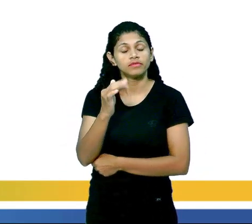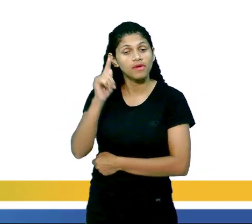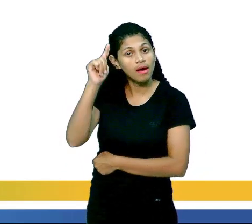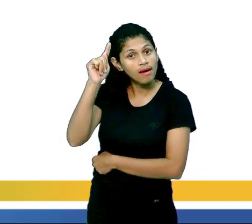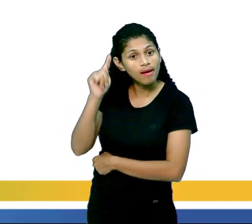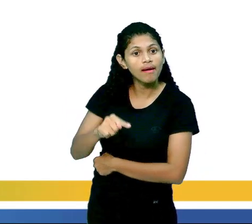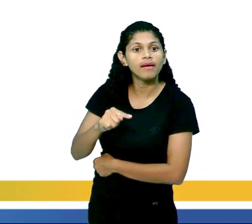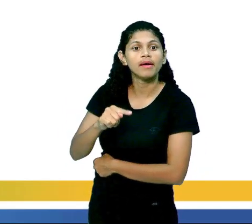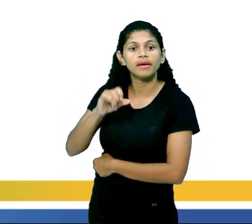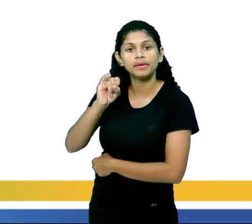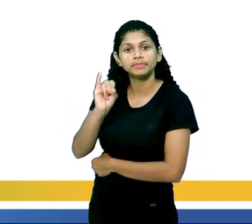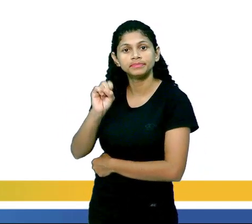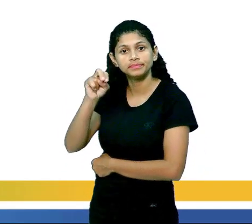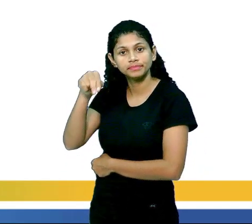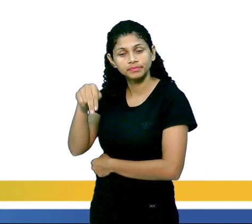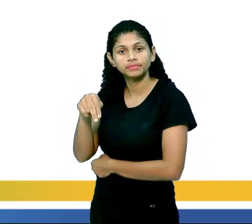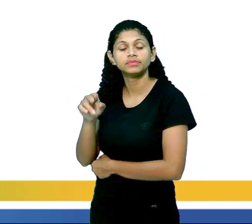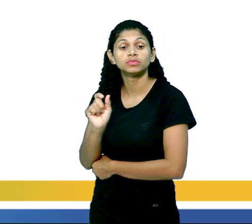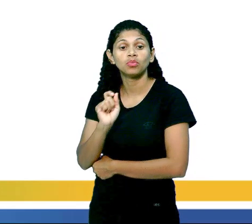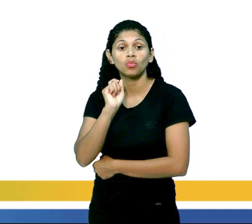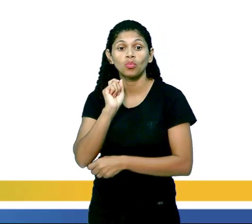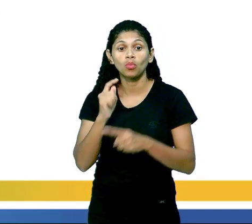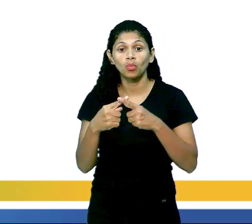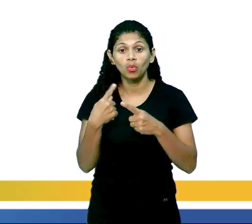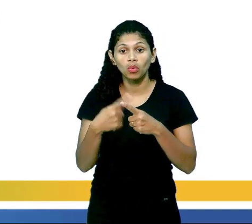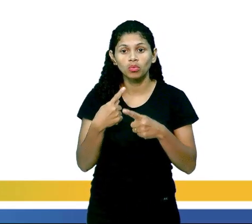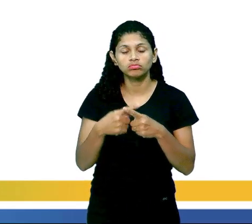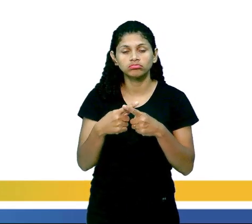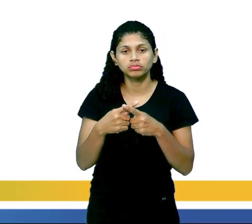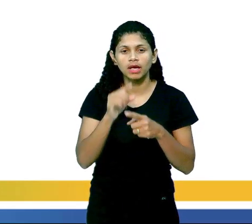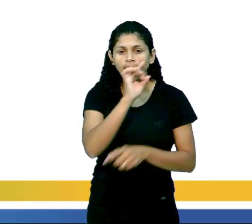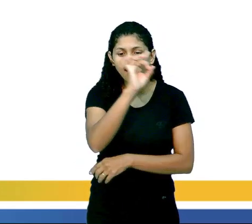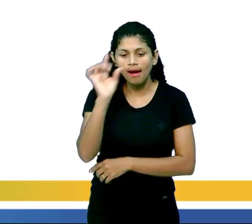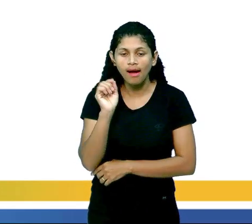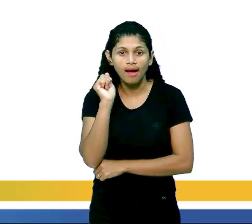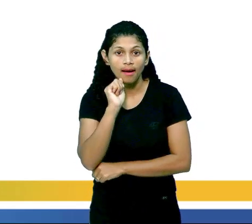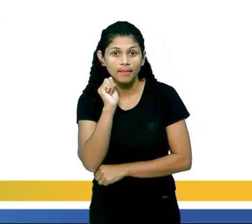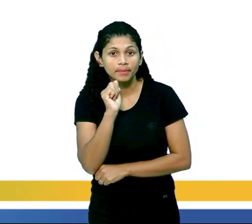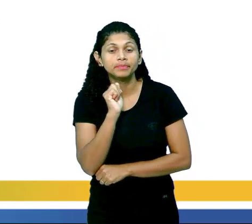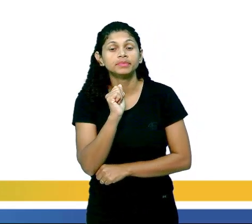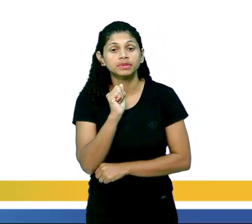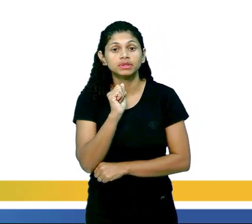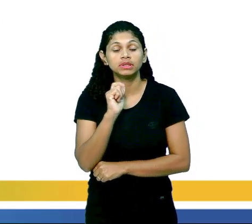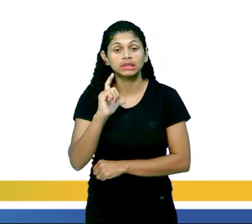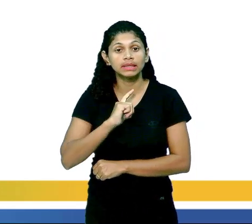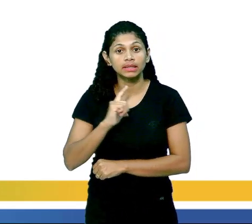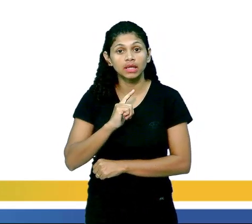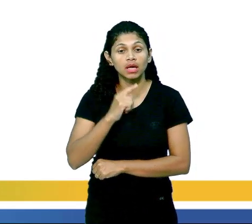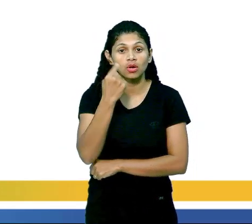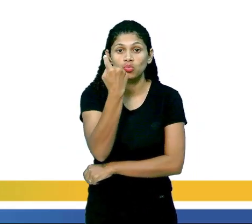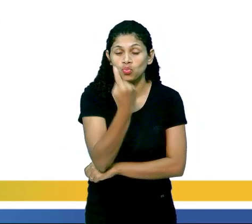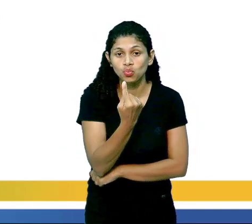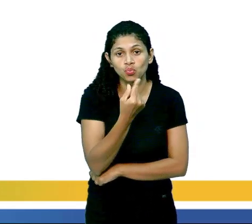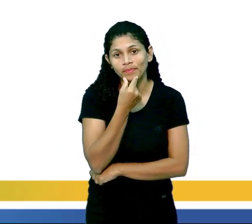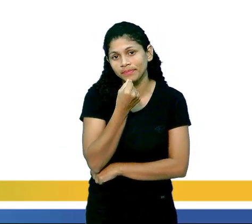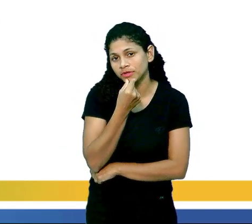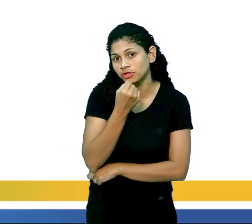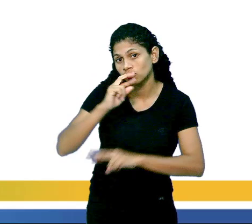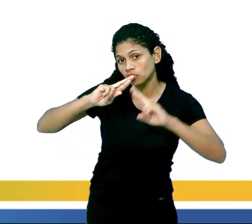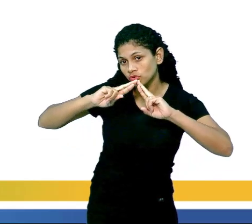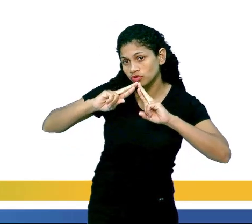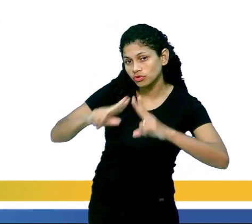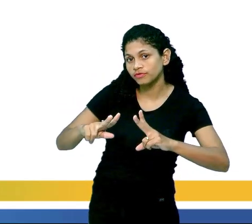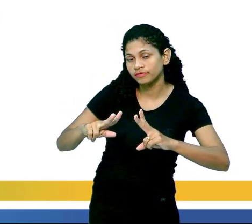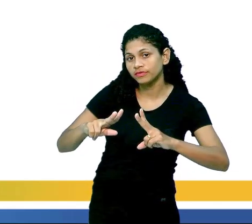cada menina pertencente ao conjunto A está associado um menino diferente pertencente ao